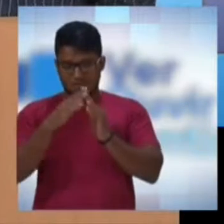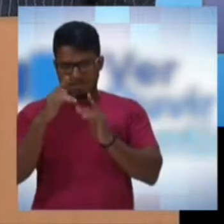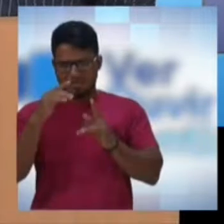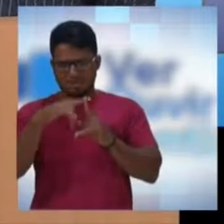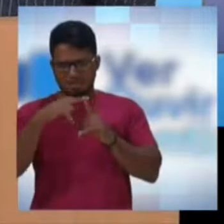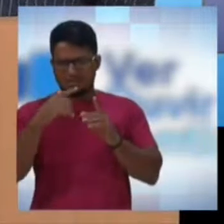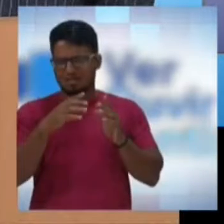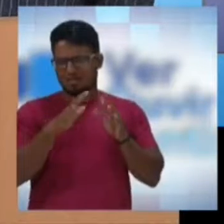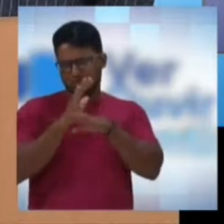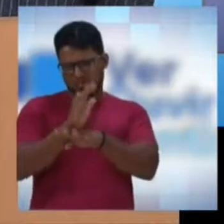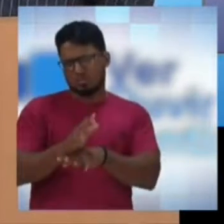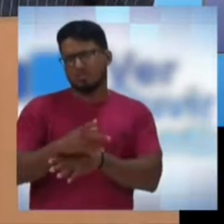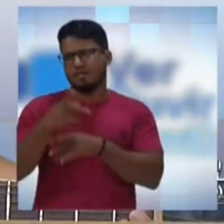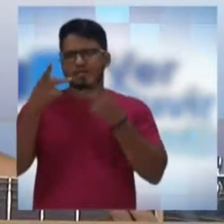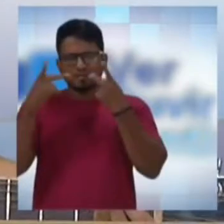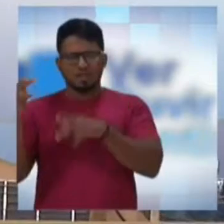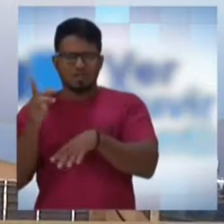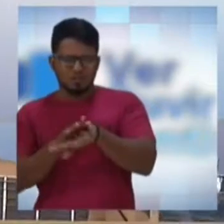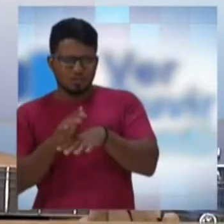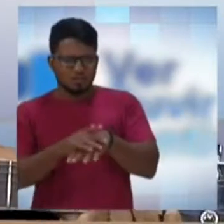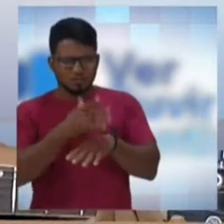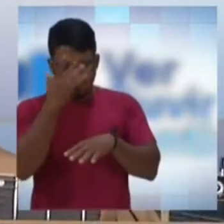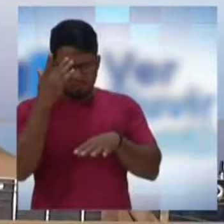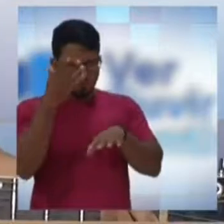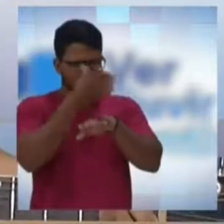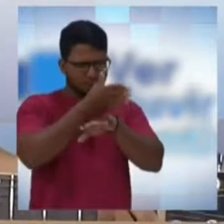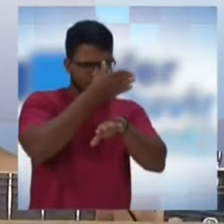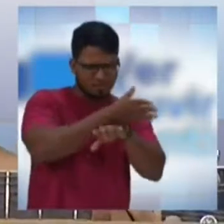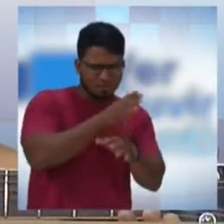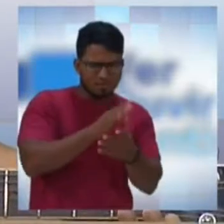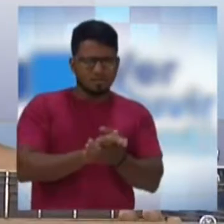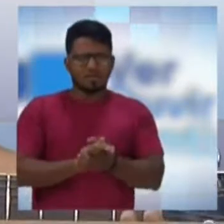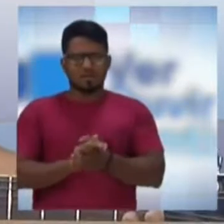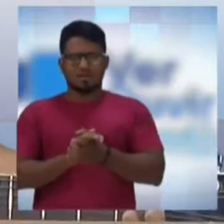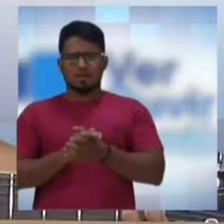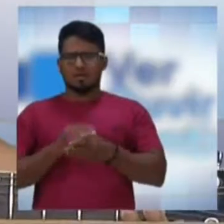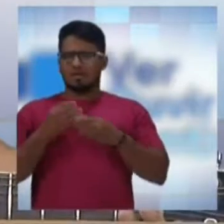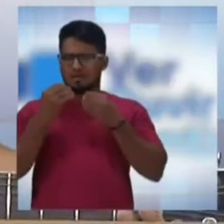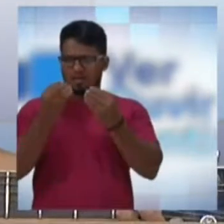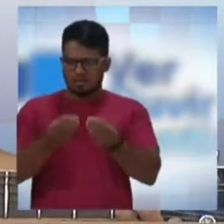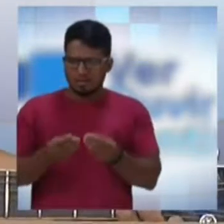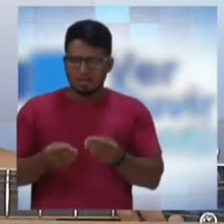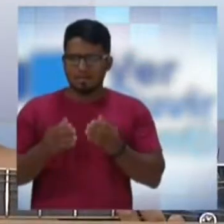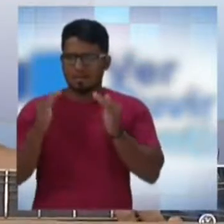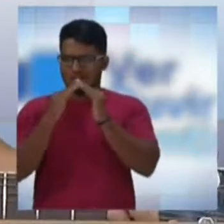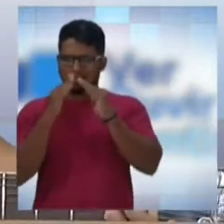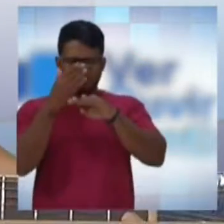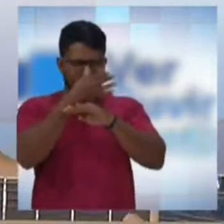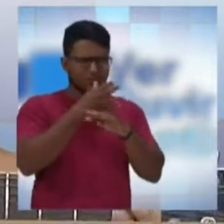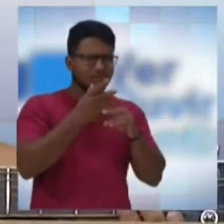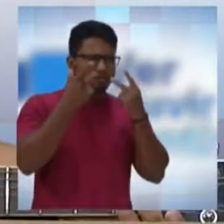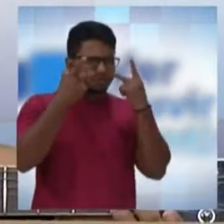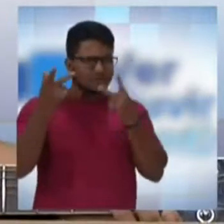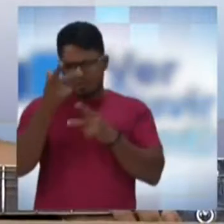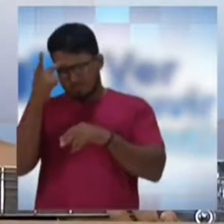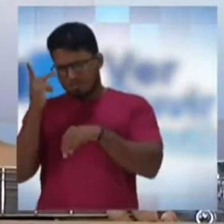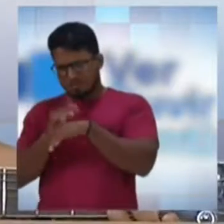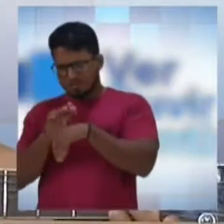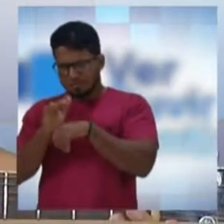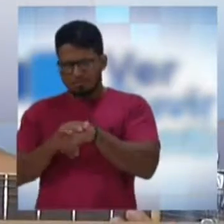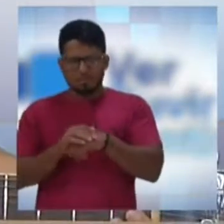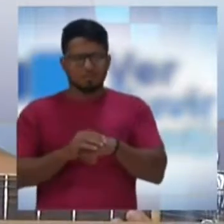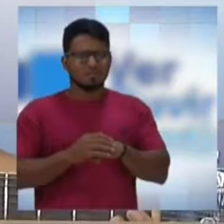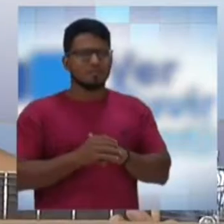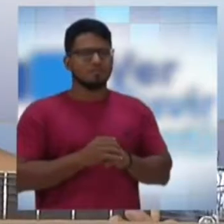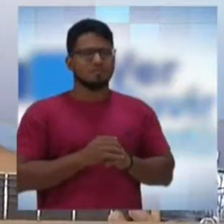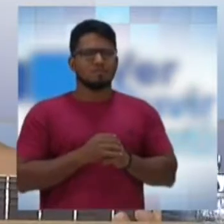os doentes. Que é ministro da Eucaristia, essa pessoa, né? Que além de distribuir a comunhão nas casas, vai visitar os